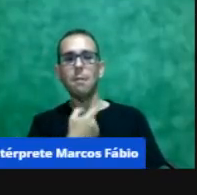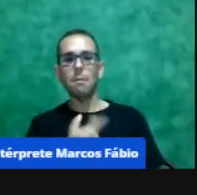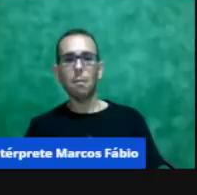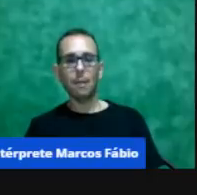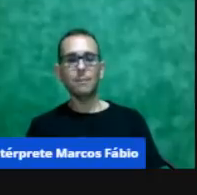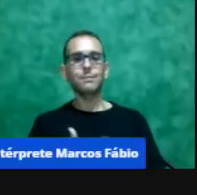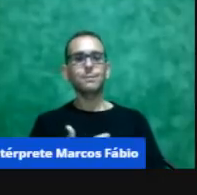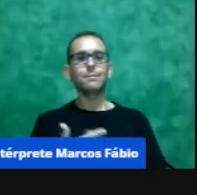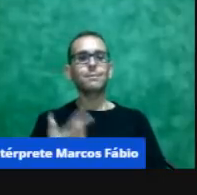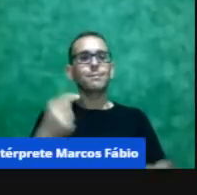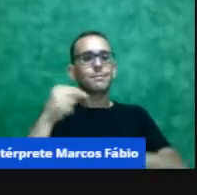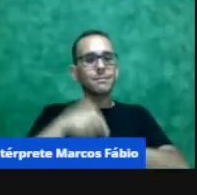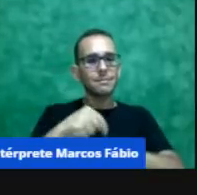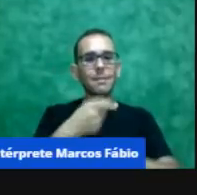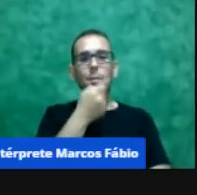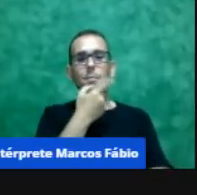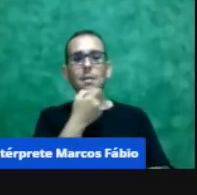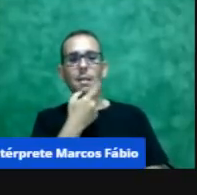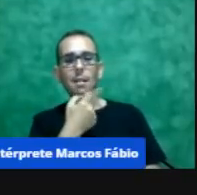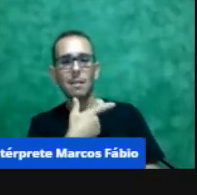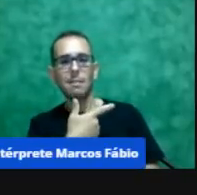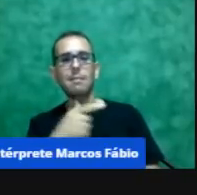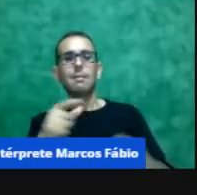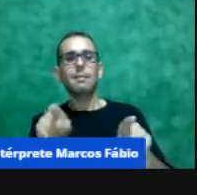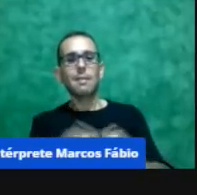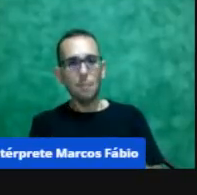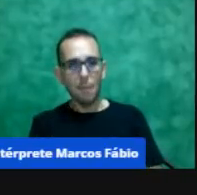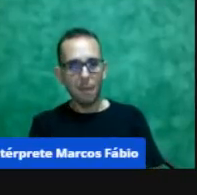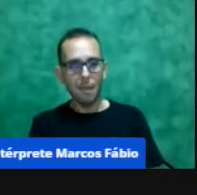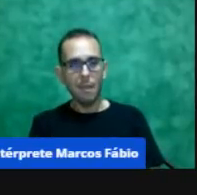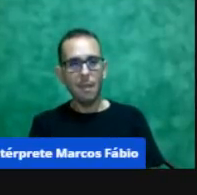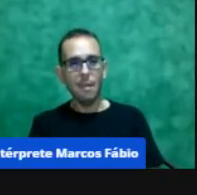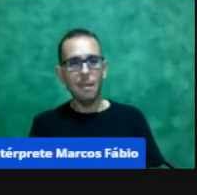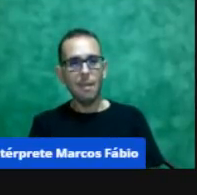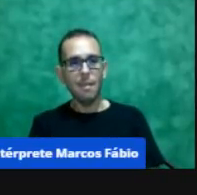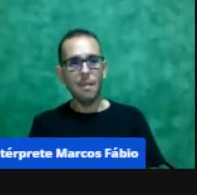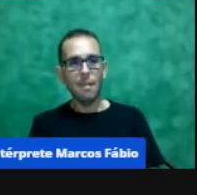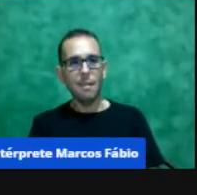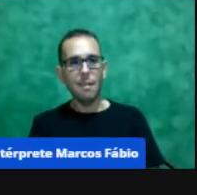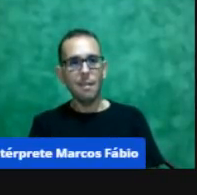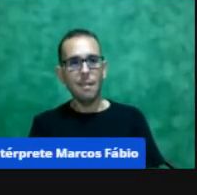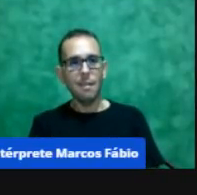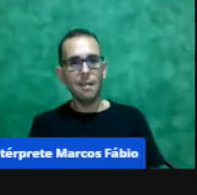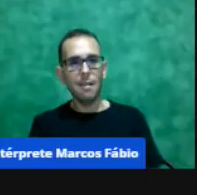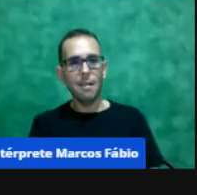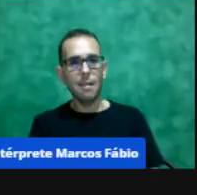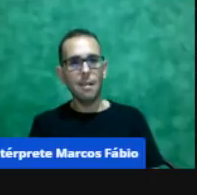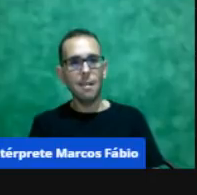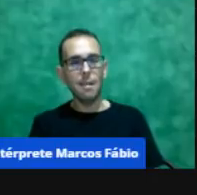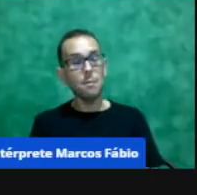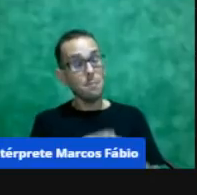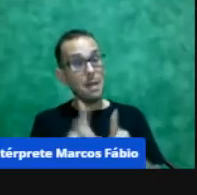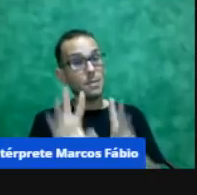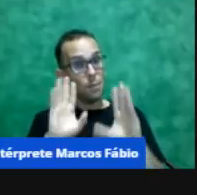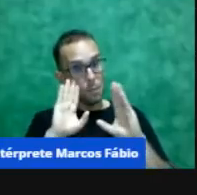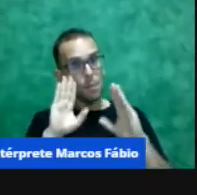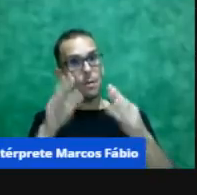momento, né? Apelidos que me caracterizam muito. Não sei se vocês entenderam, mas vamos ao